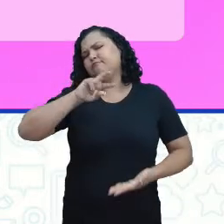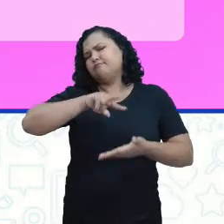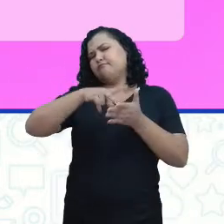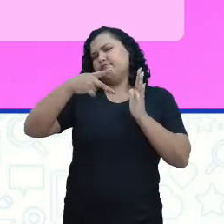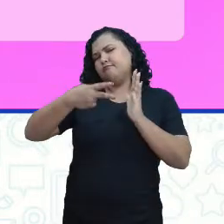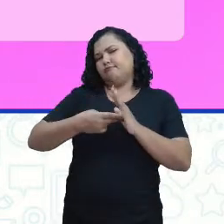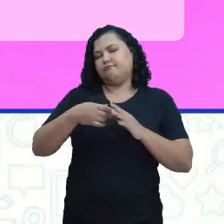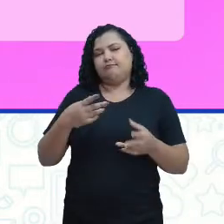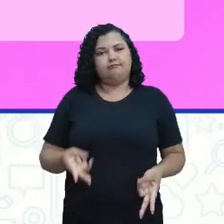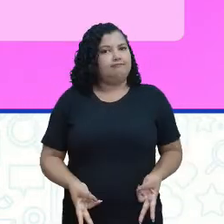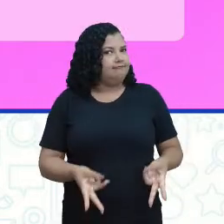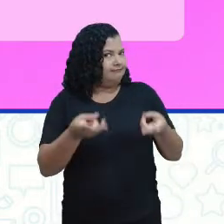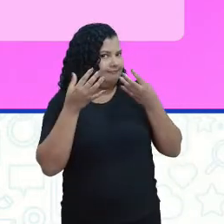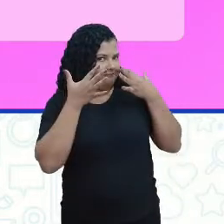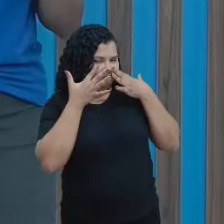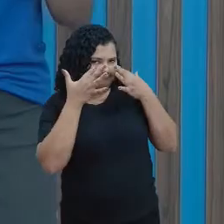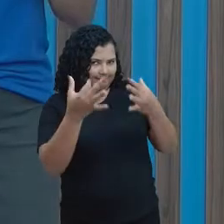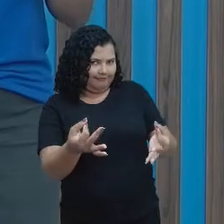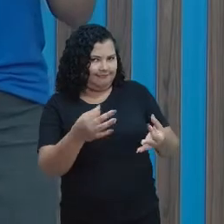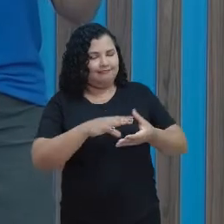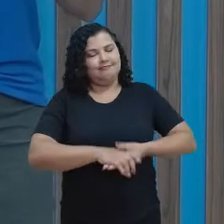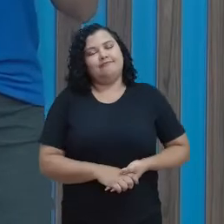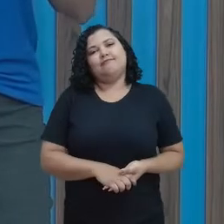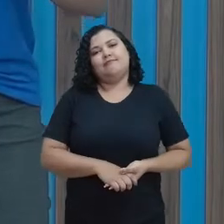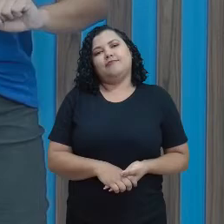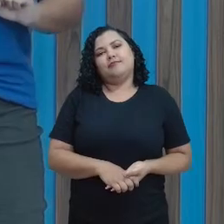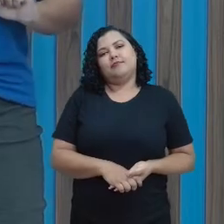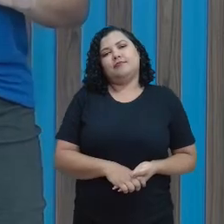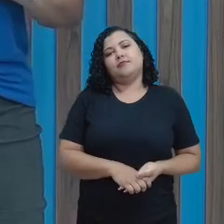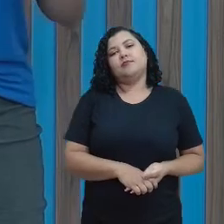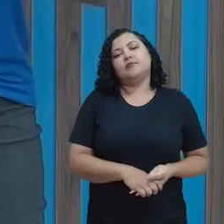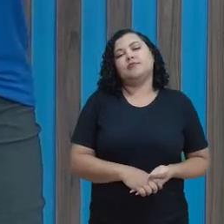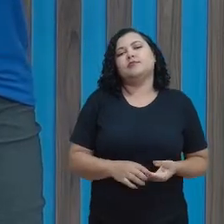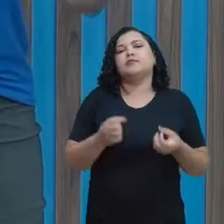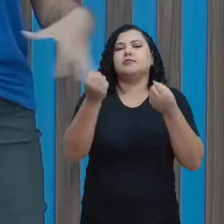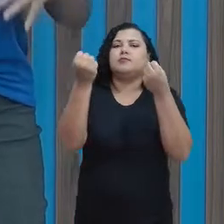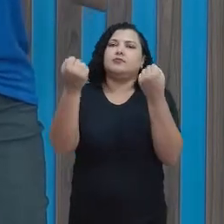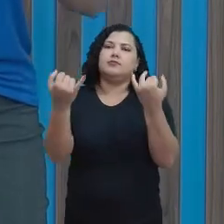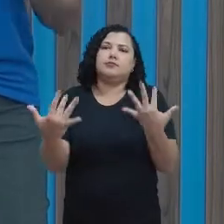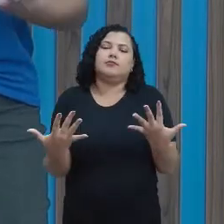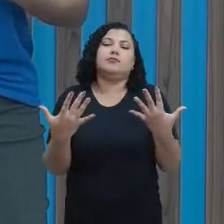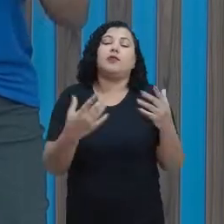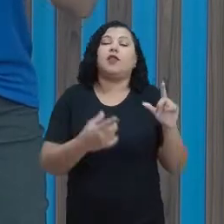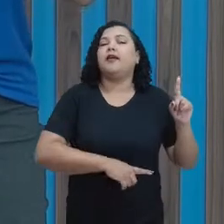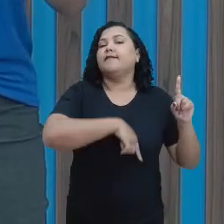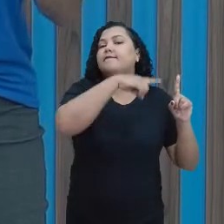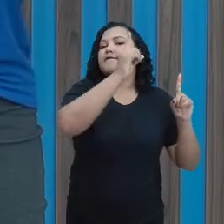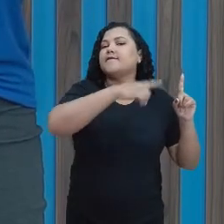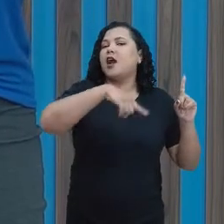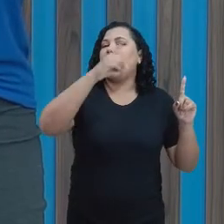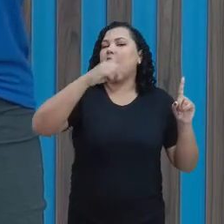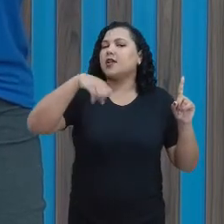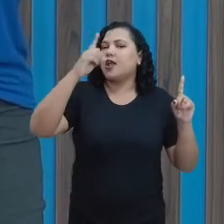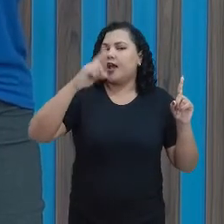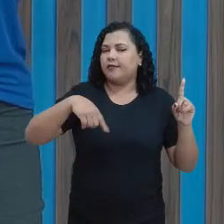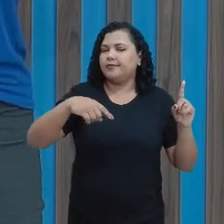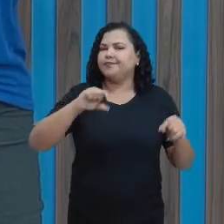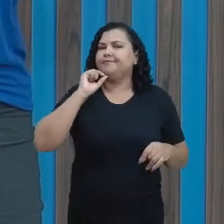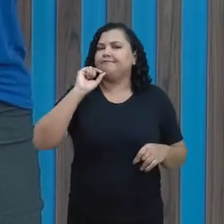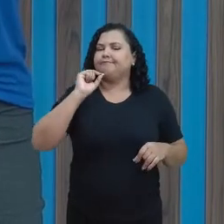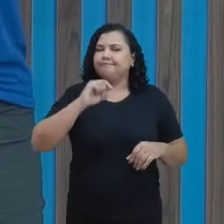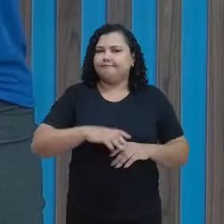né? Vamos lá, presta atenção em mim aqui. Quando eu digo que eles são pronomes variáveis, eu quero dizer que